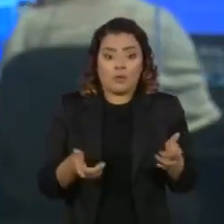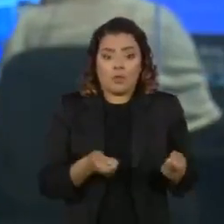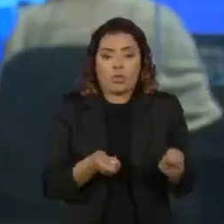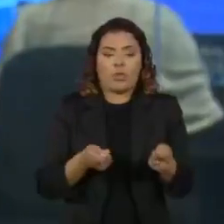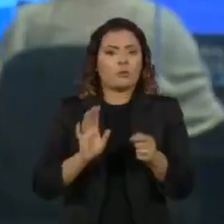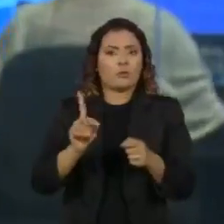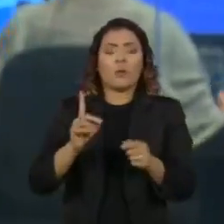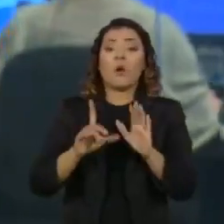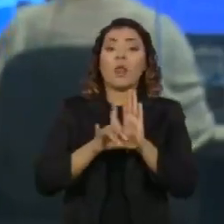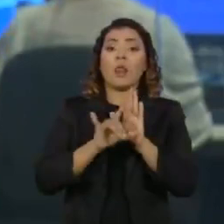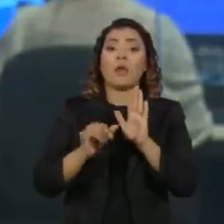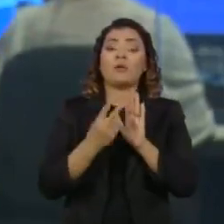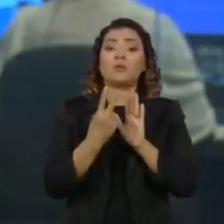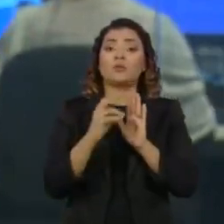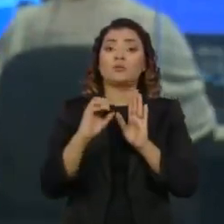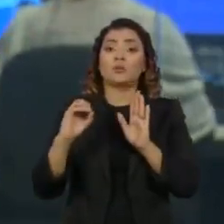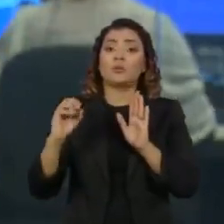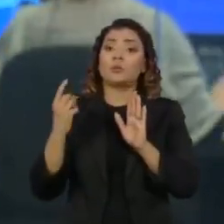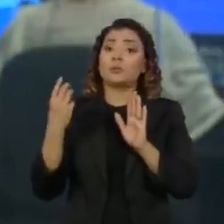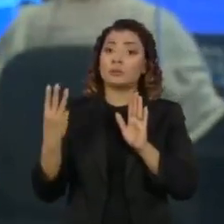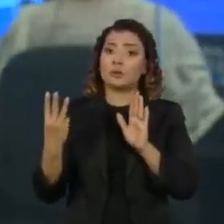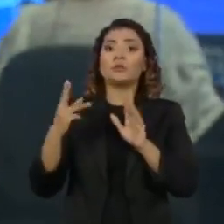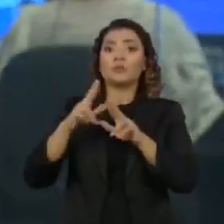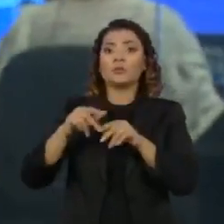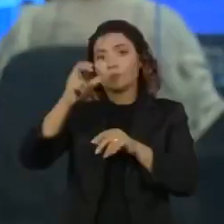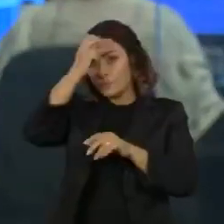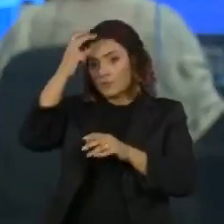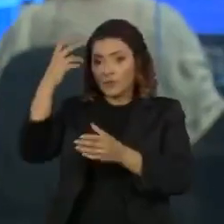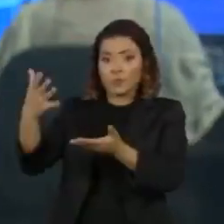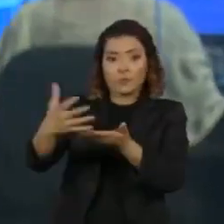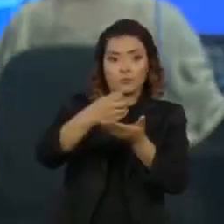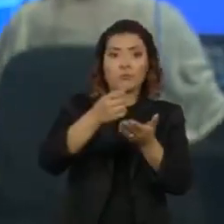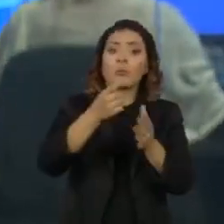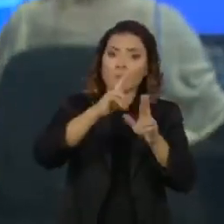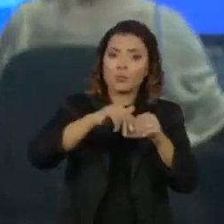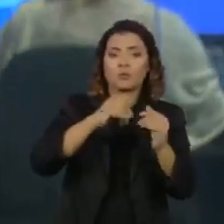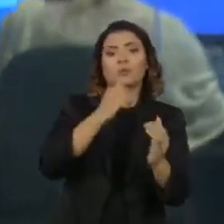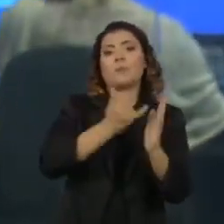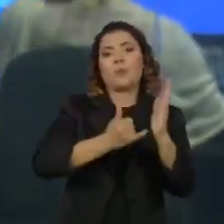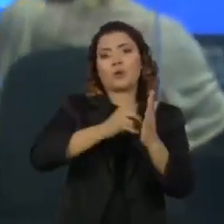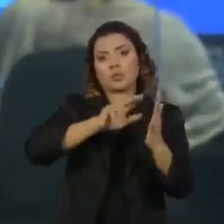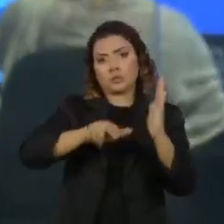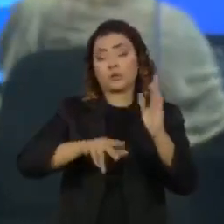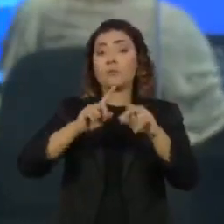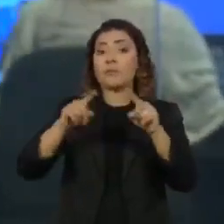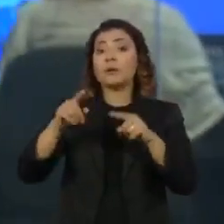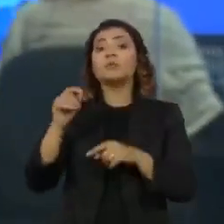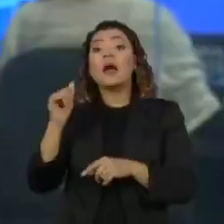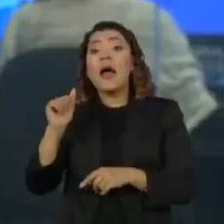em 2003, gerando novas receitas para o município. Não conseguimos contato com Ari Graça Filho, ex-presidente da CBV.